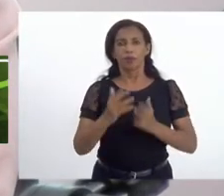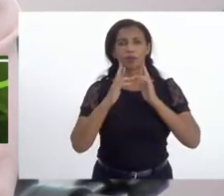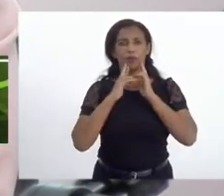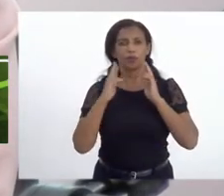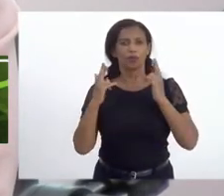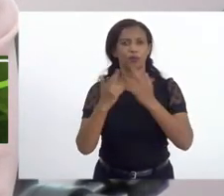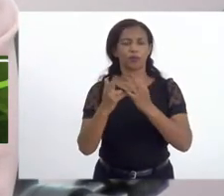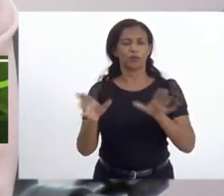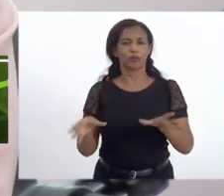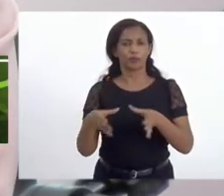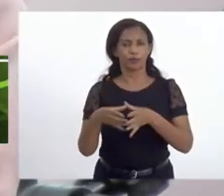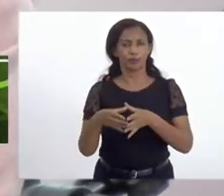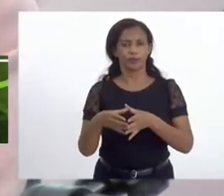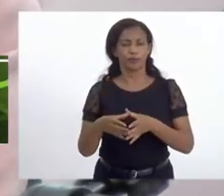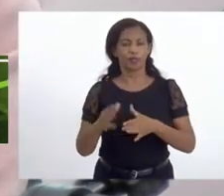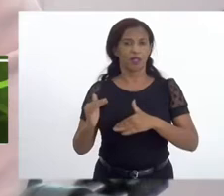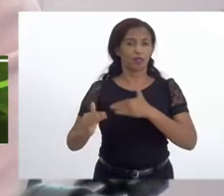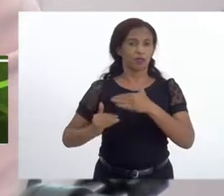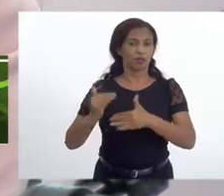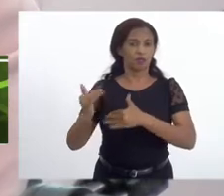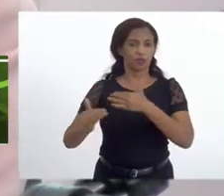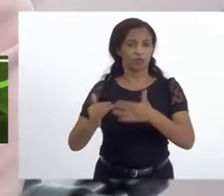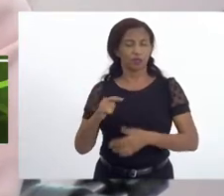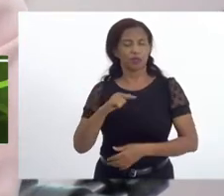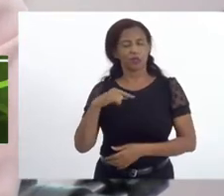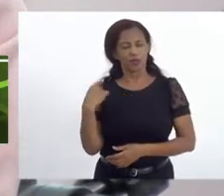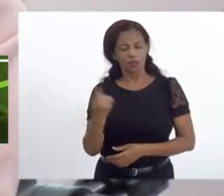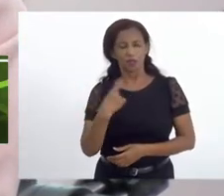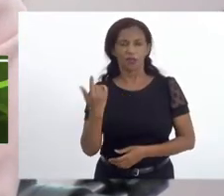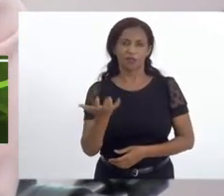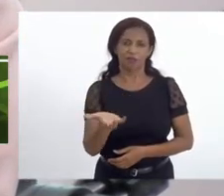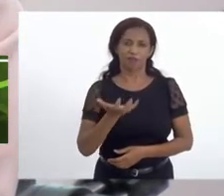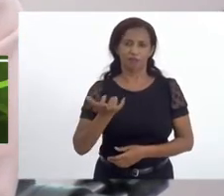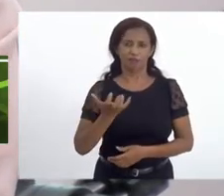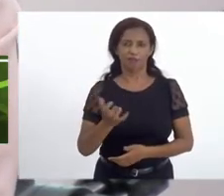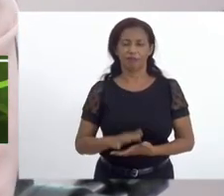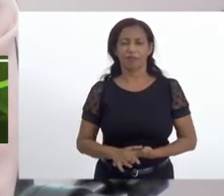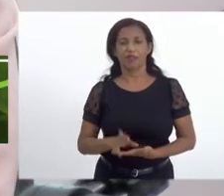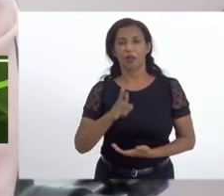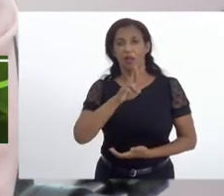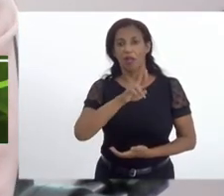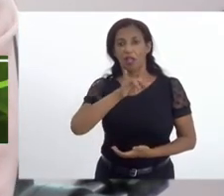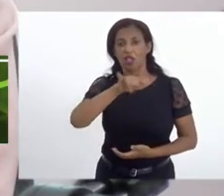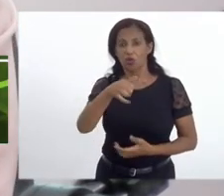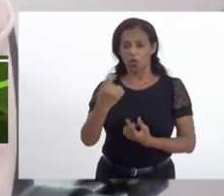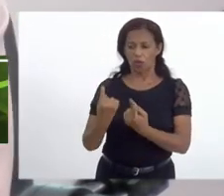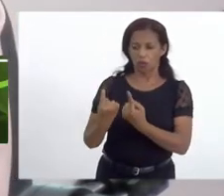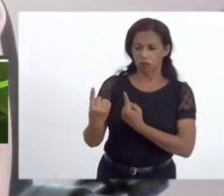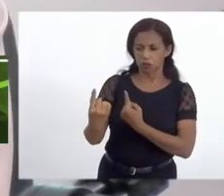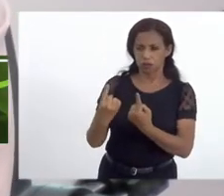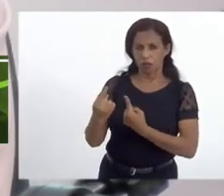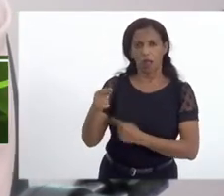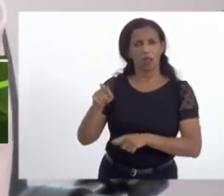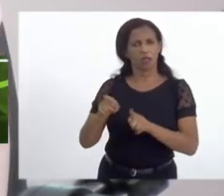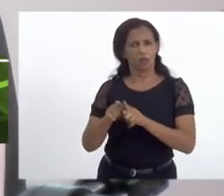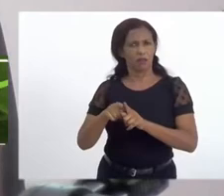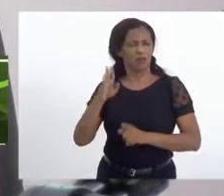da comissão, né, que é o desenvolvimento que nós queremos. Então, a questão das RJs também é fundamental.